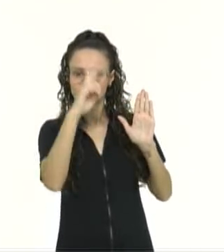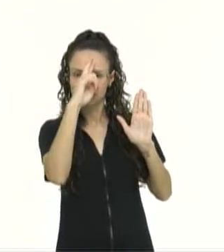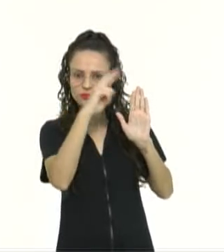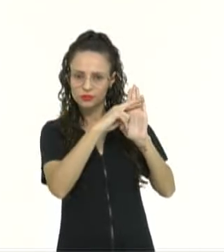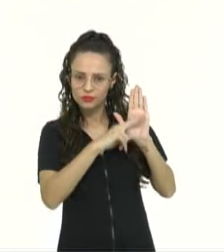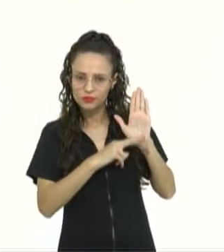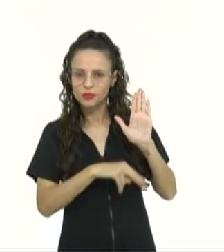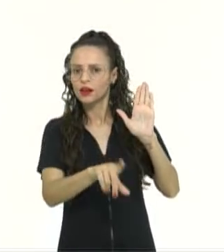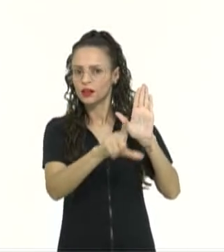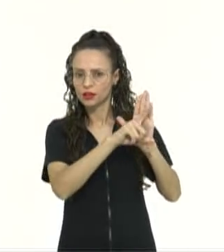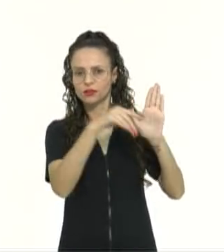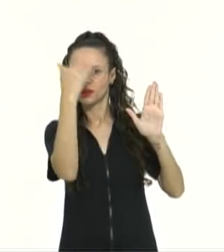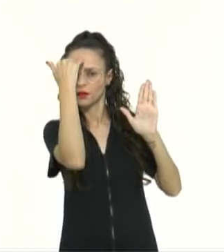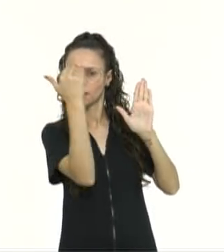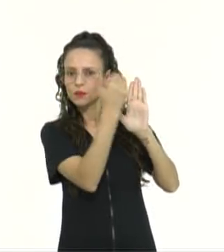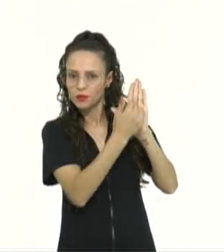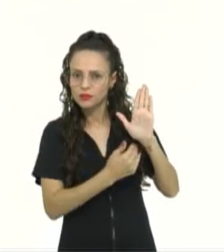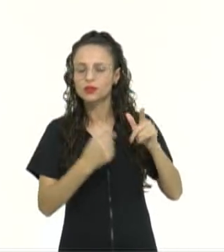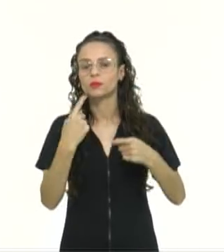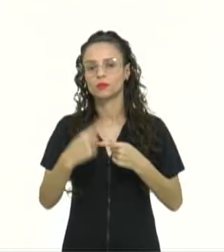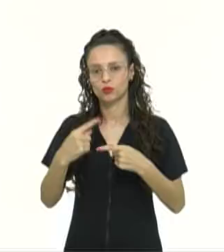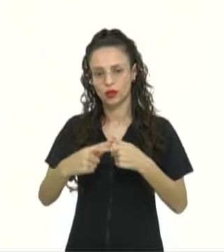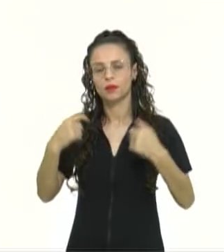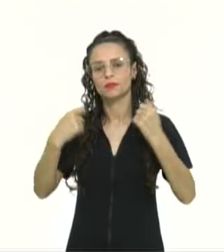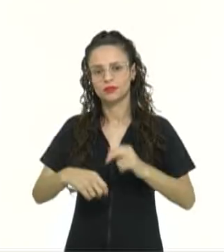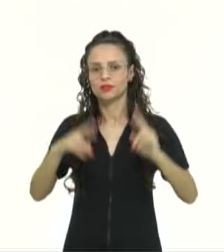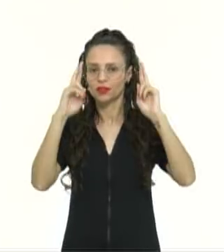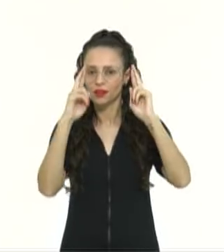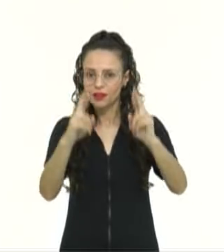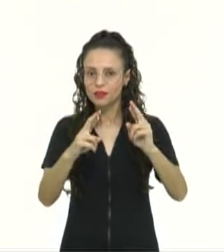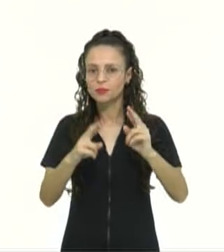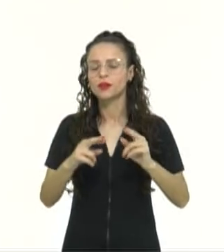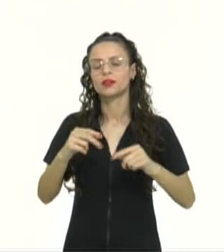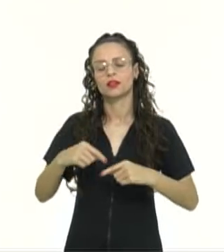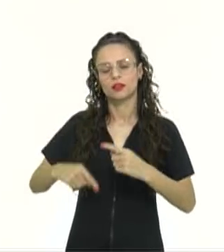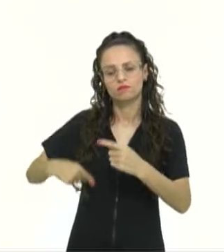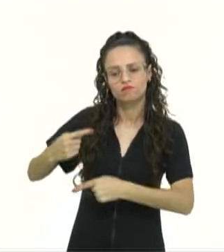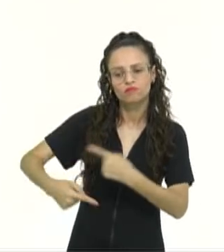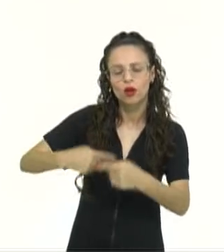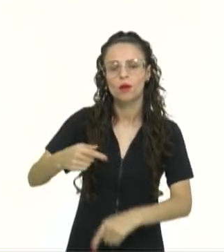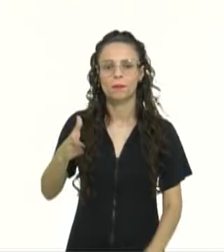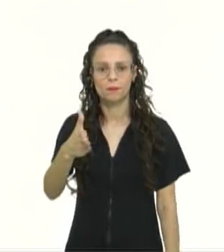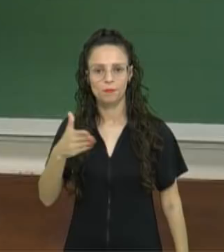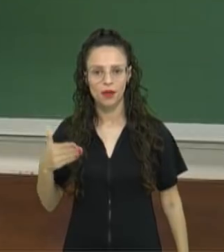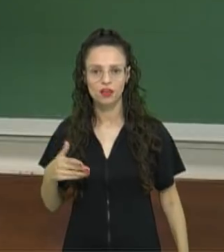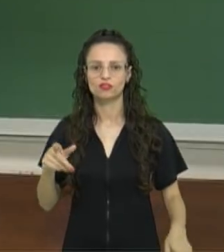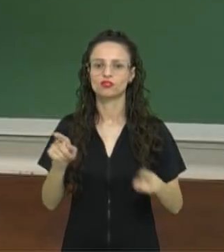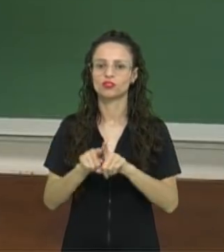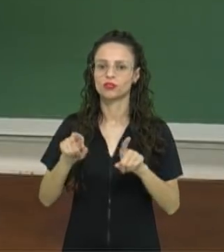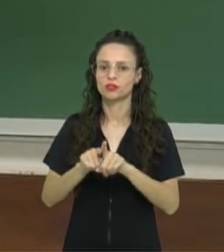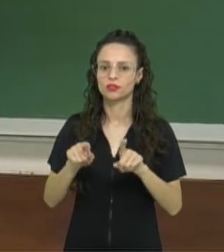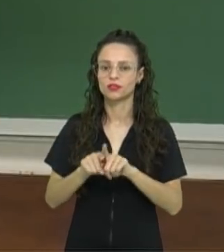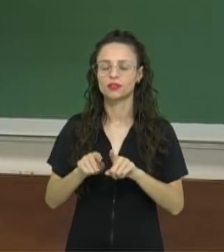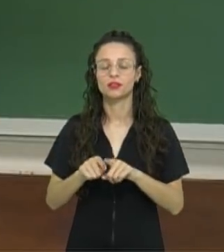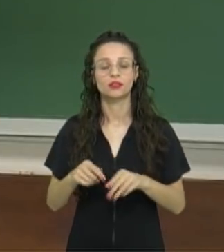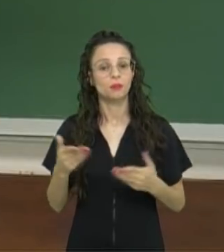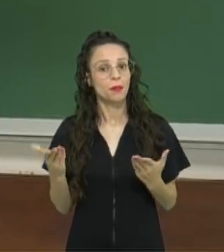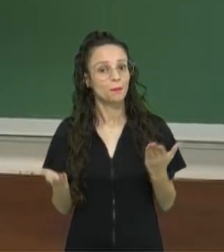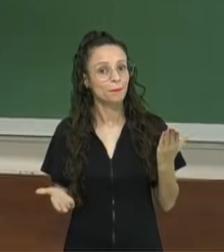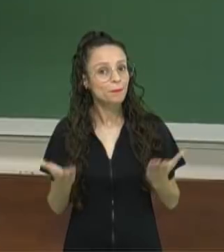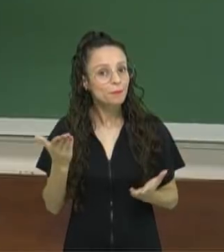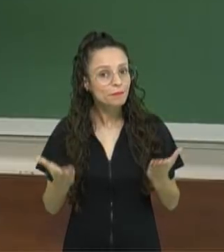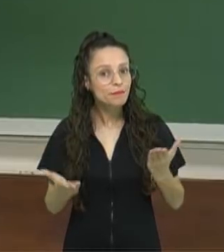as legislações. Por quê? Tem que respeitar o período de reprodução dos peixes, tem que respeitar o peso